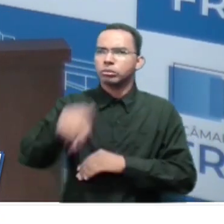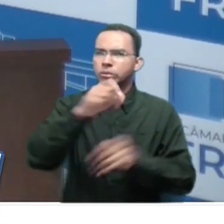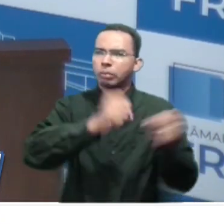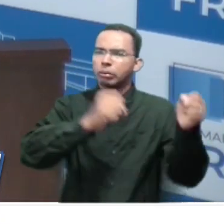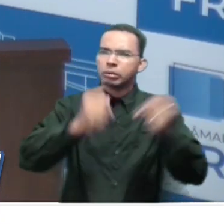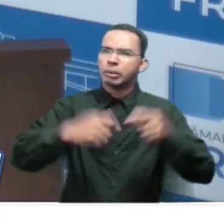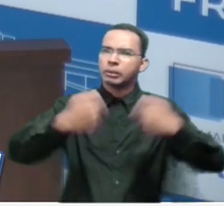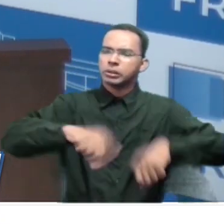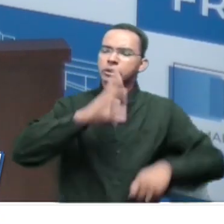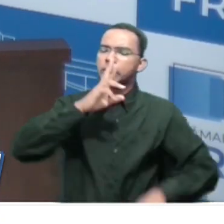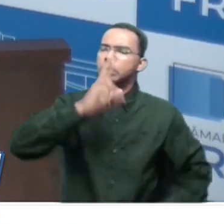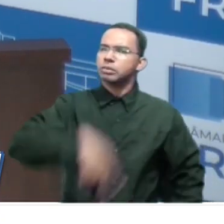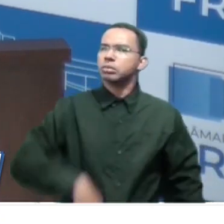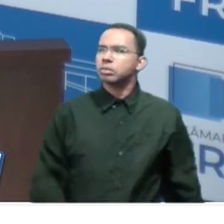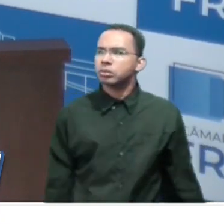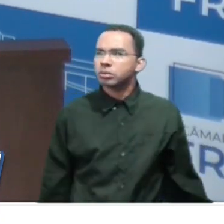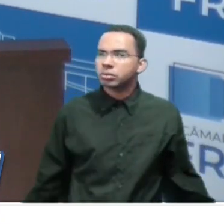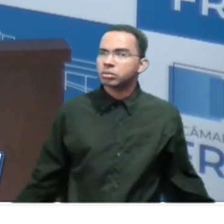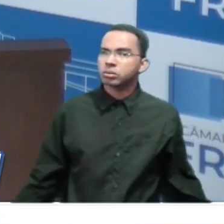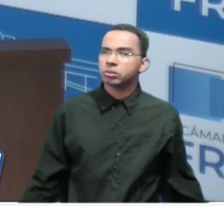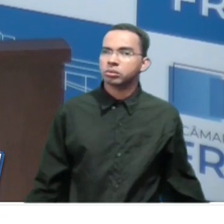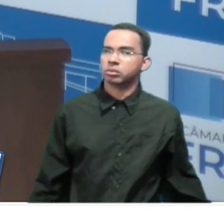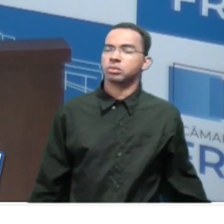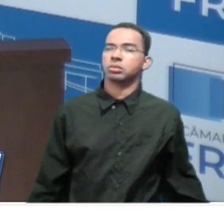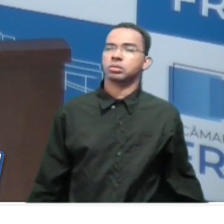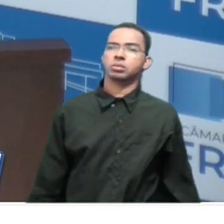que responder.